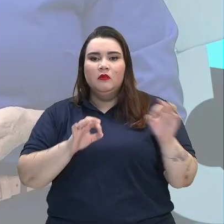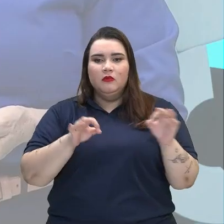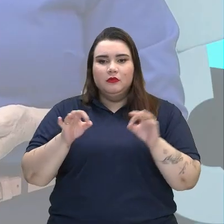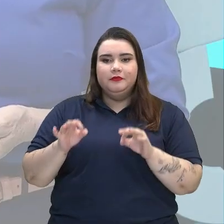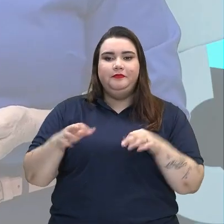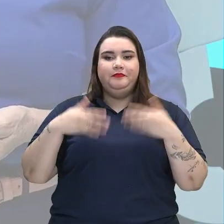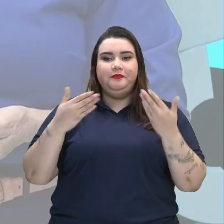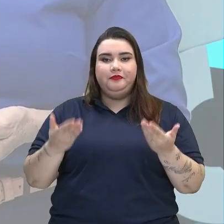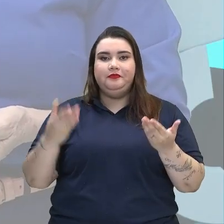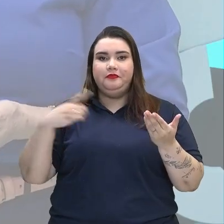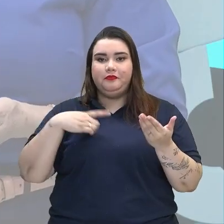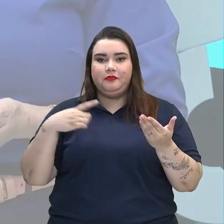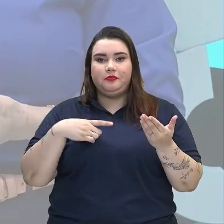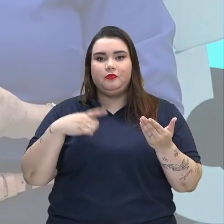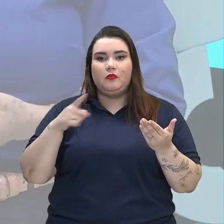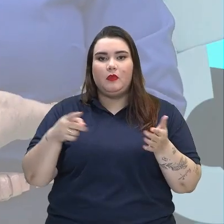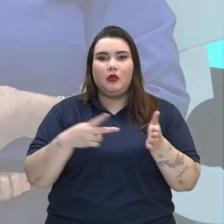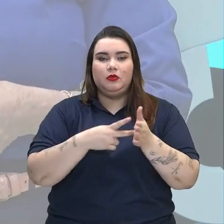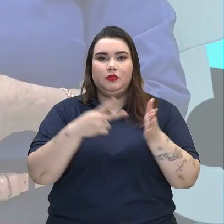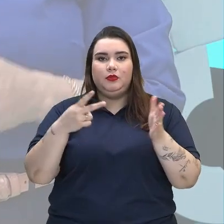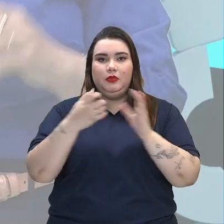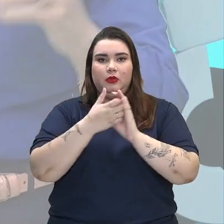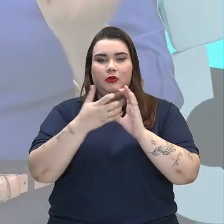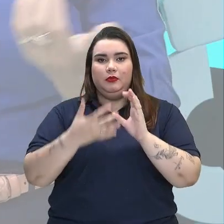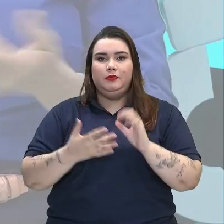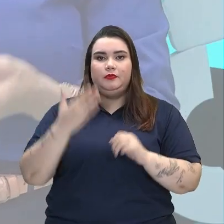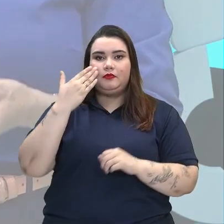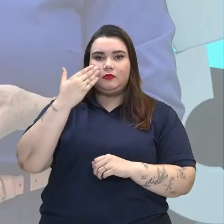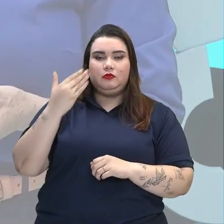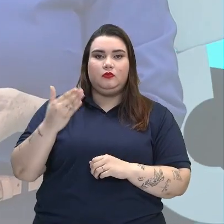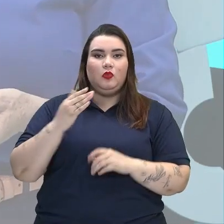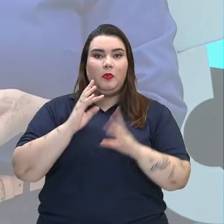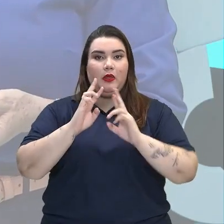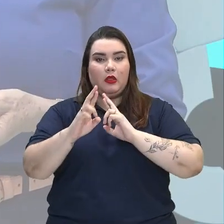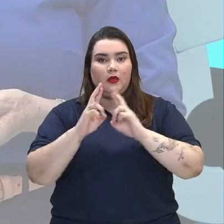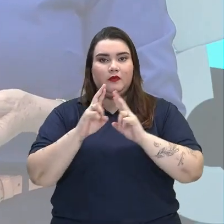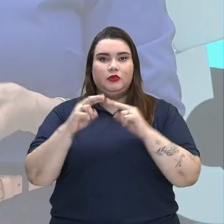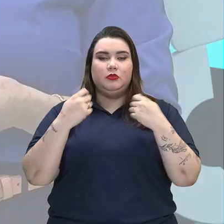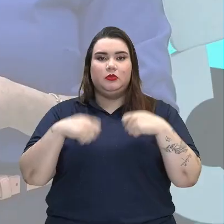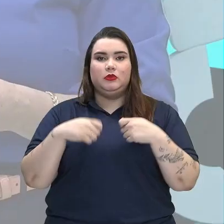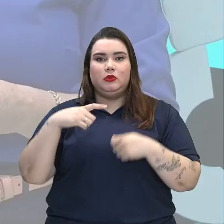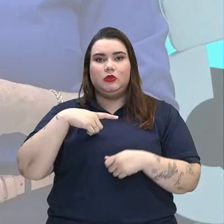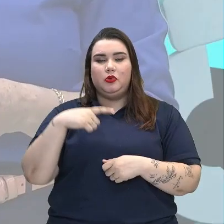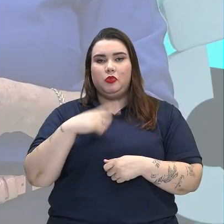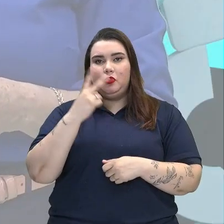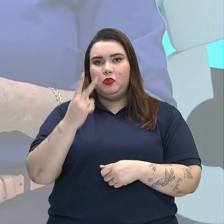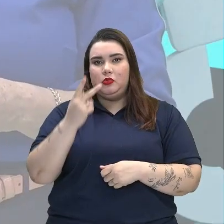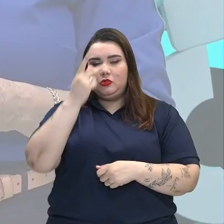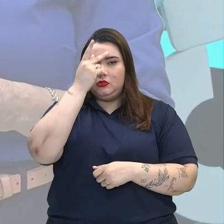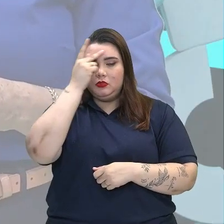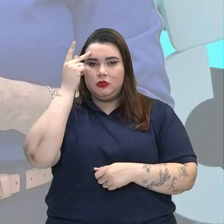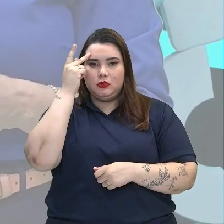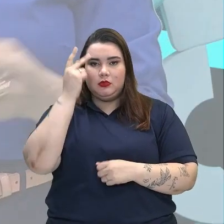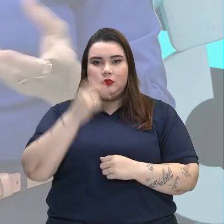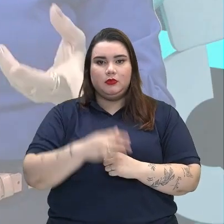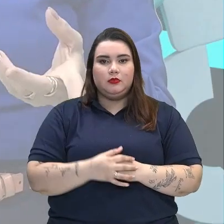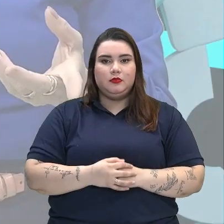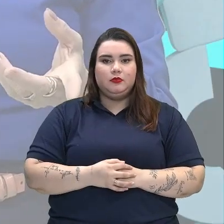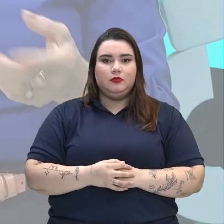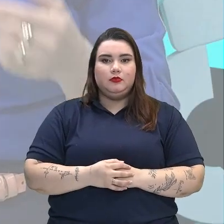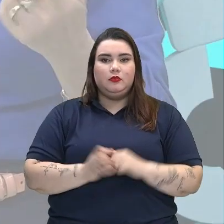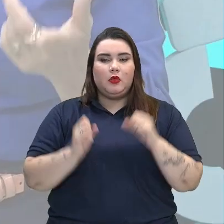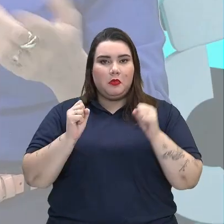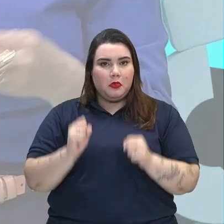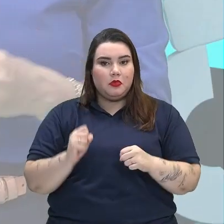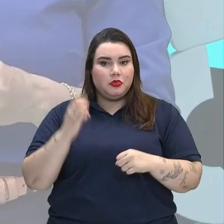temos como segunda característica, de uma forma geral, a presença de dois interlocutores. Poderíamos